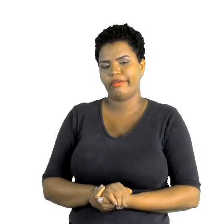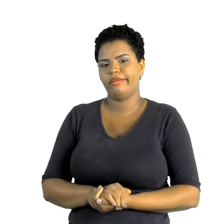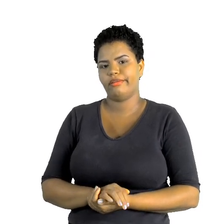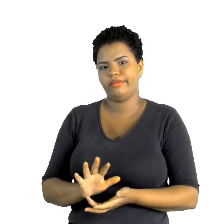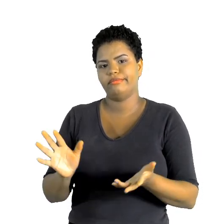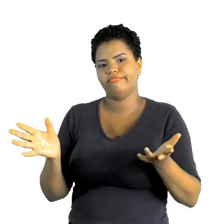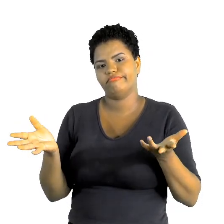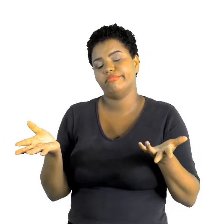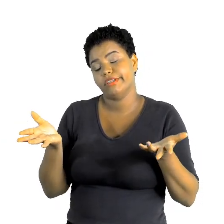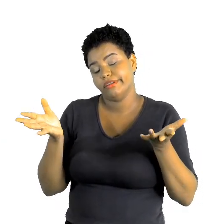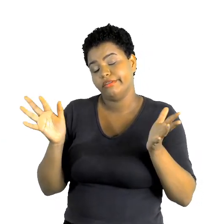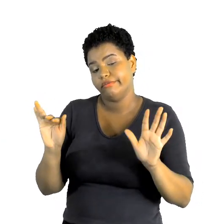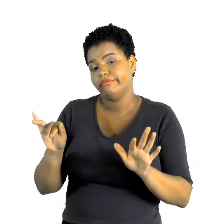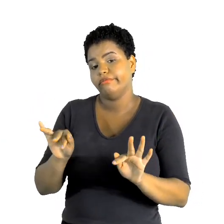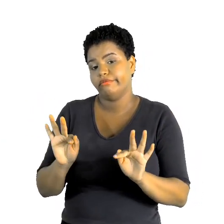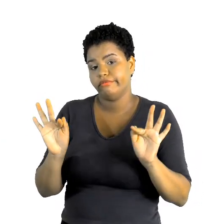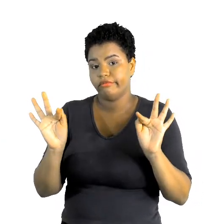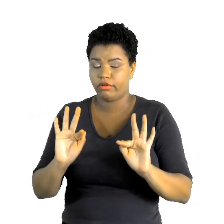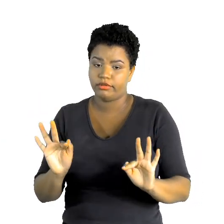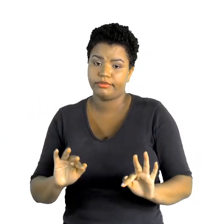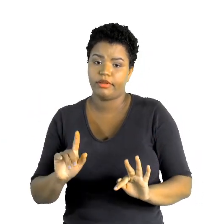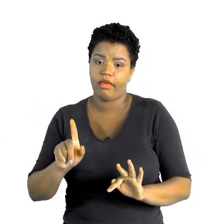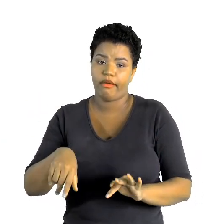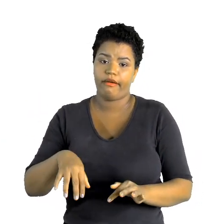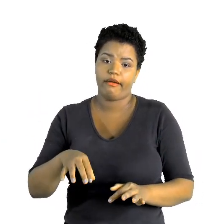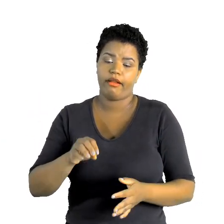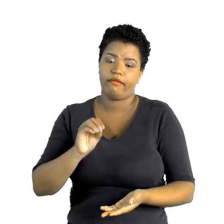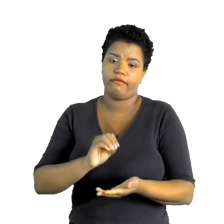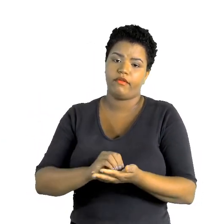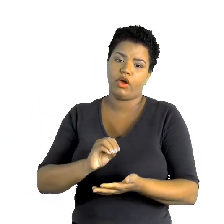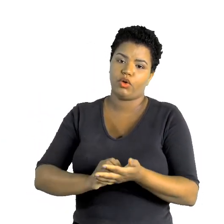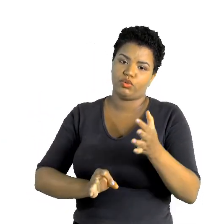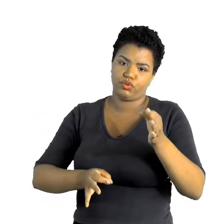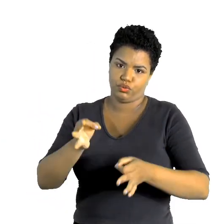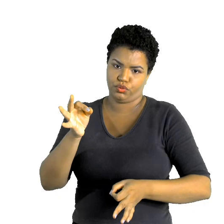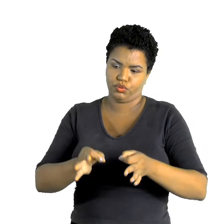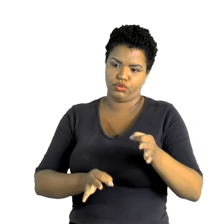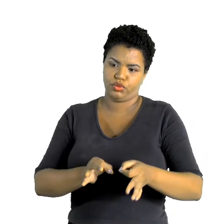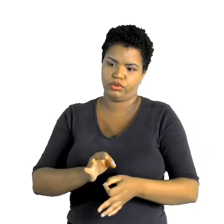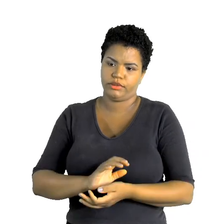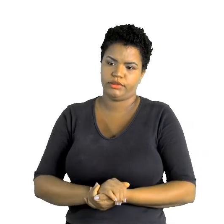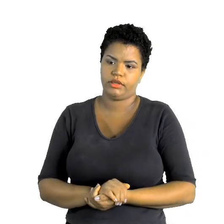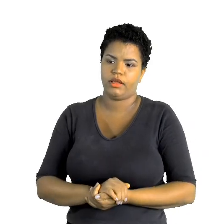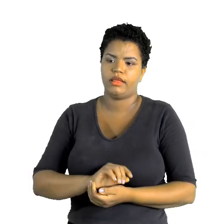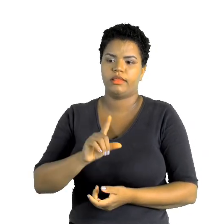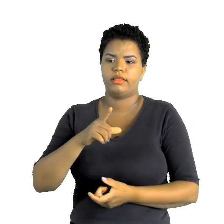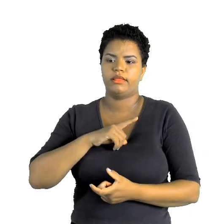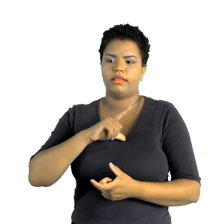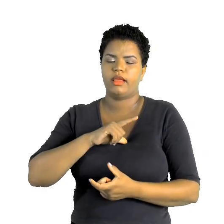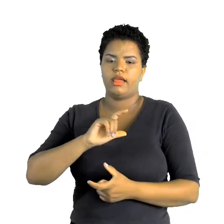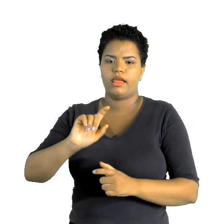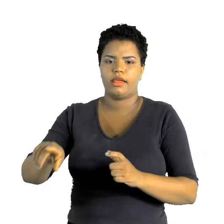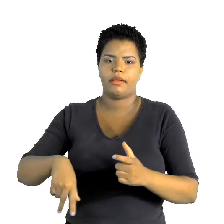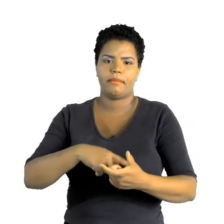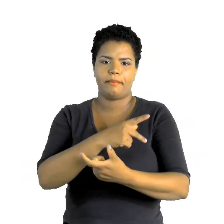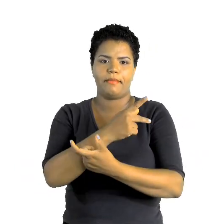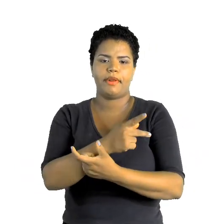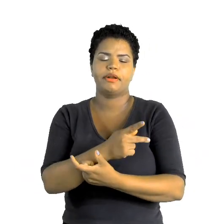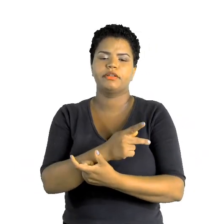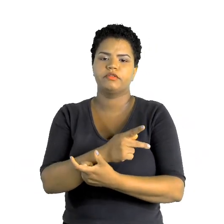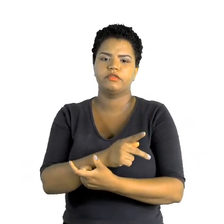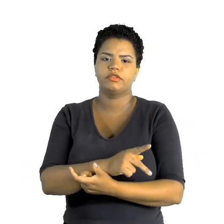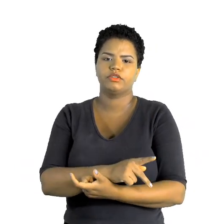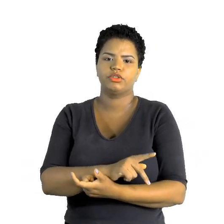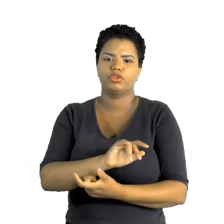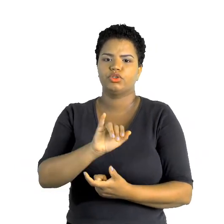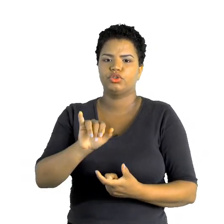nosso bem, ok? Então, unfair, nós temos aí o nosso prefixo, se algo é justo,